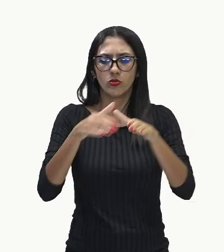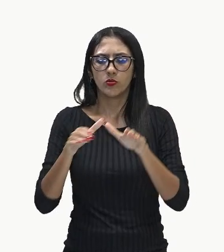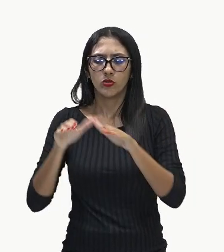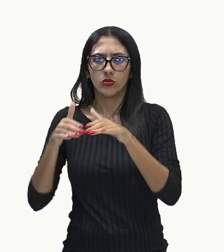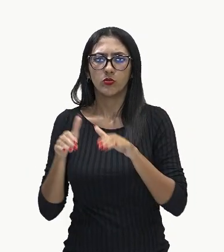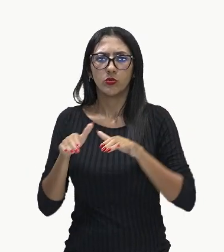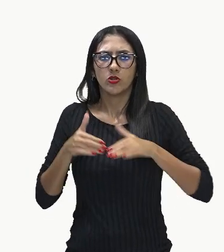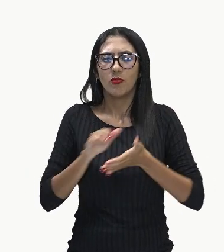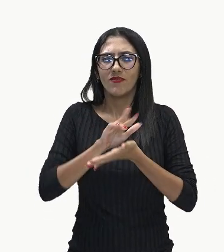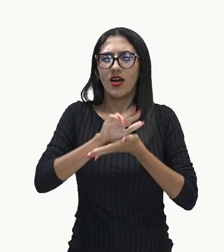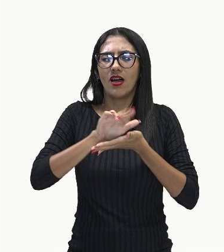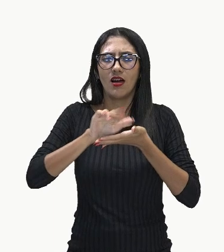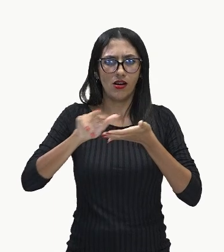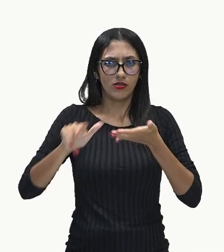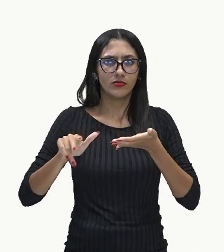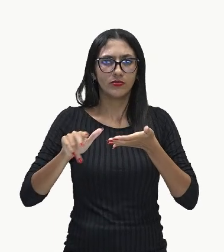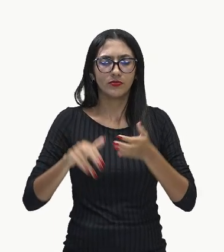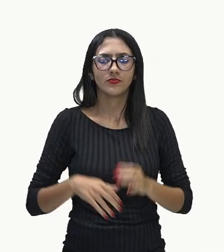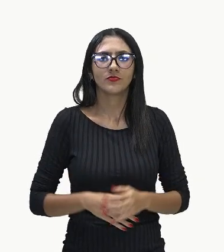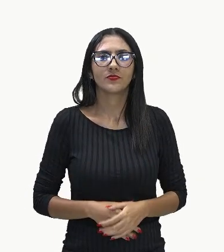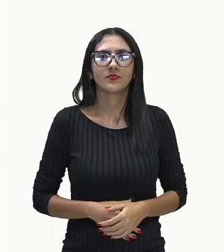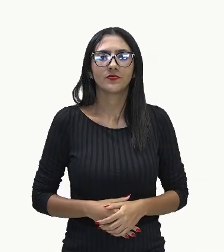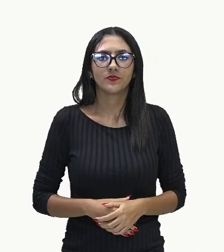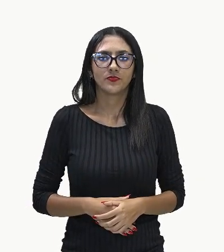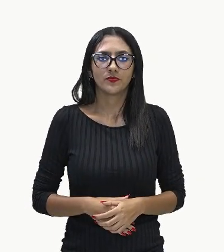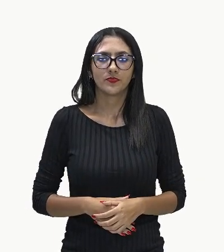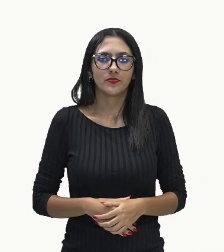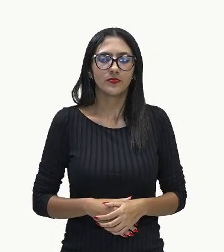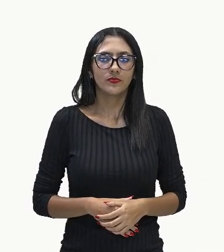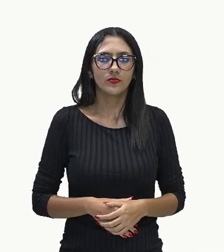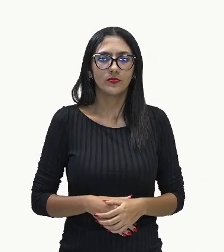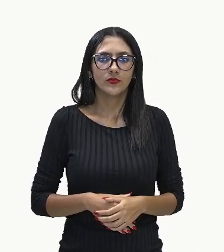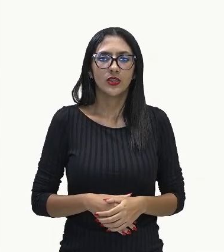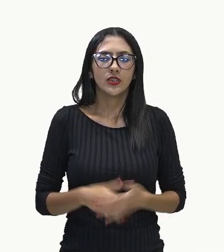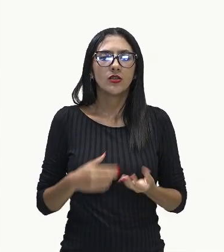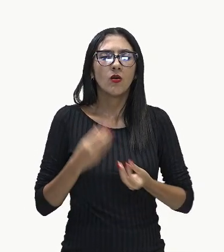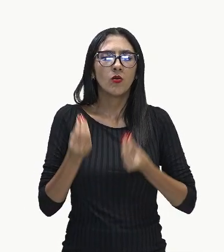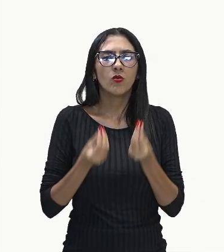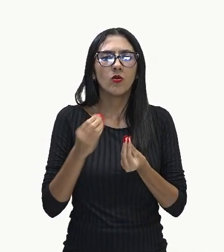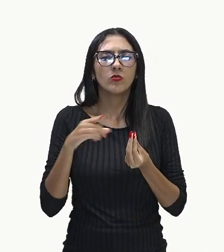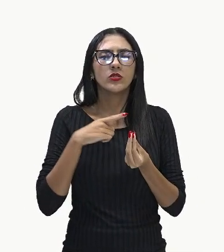população, tá bom? E aqui no caso, o que vai fazer a separação por